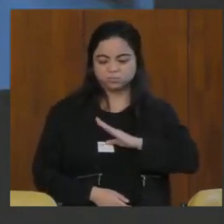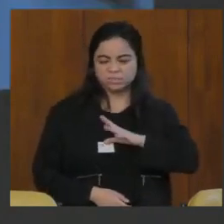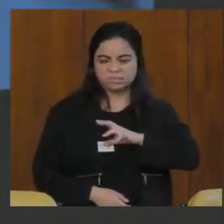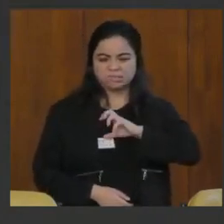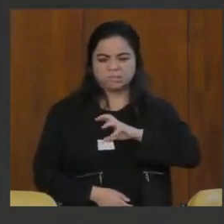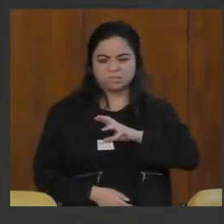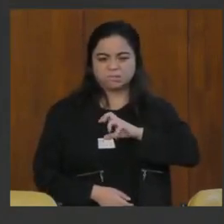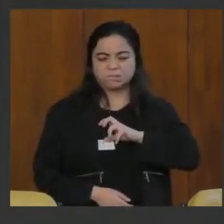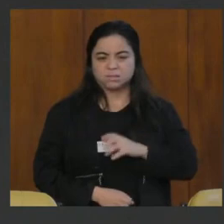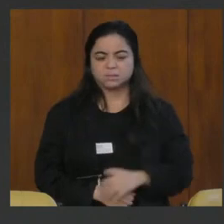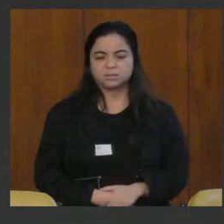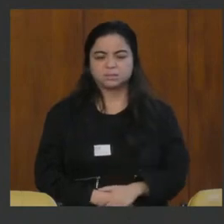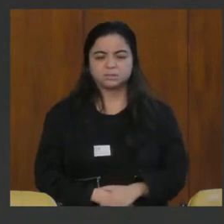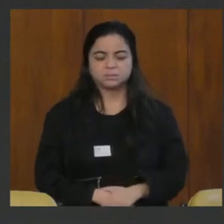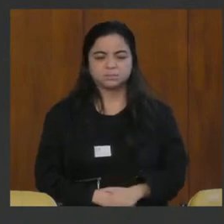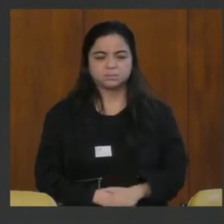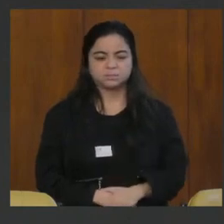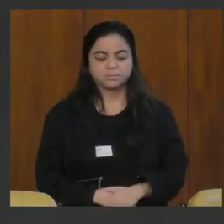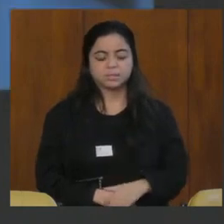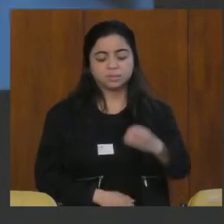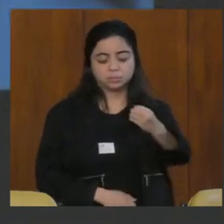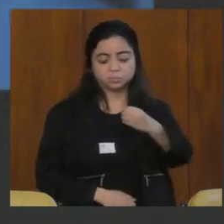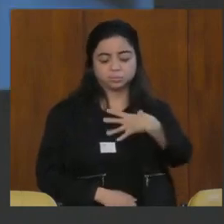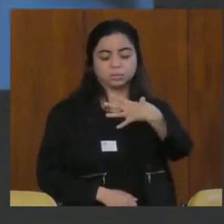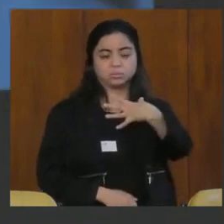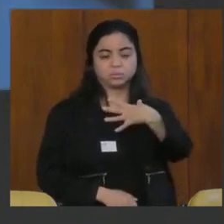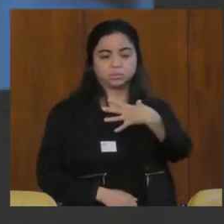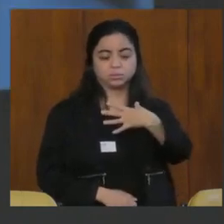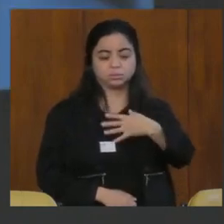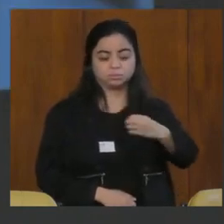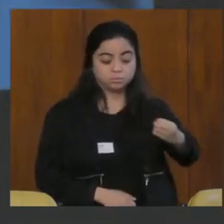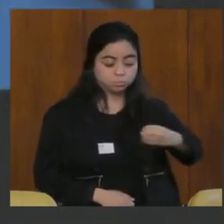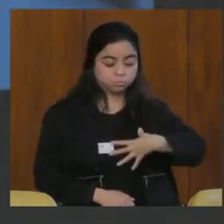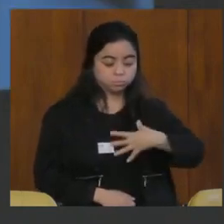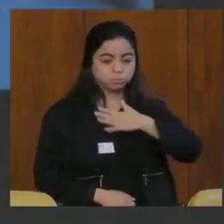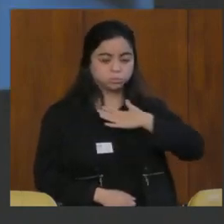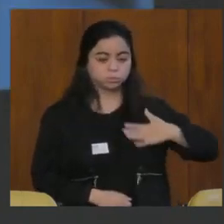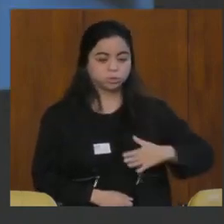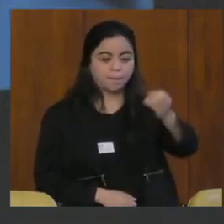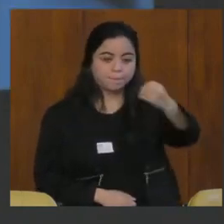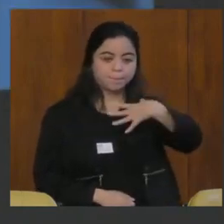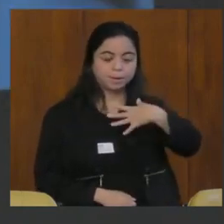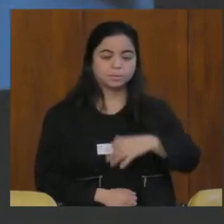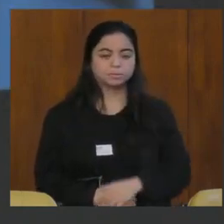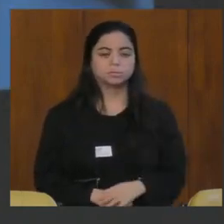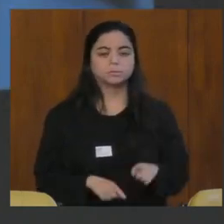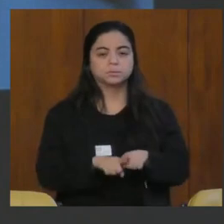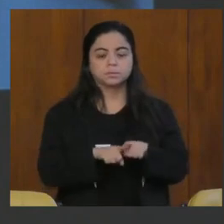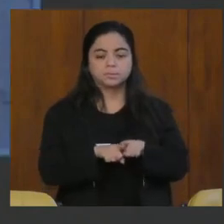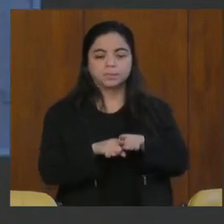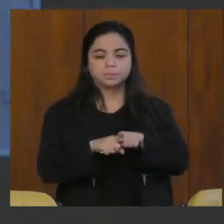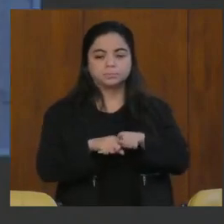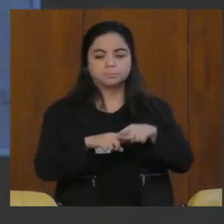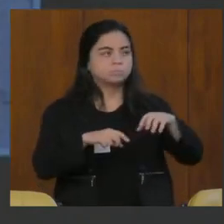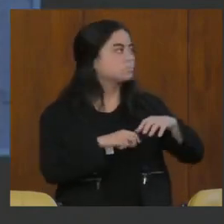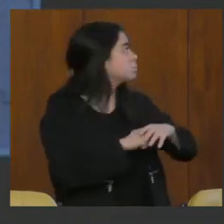cardiologia. Aí fazemos raio-x de tórax. Próximo.